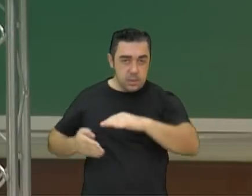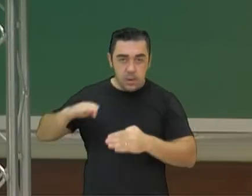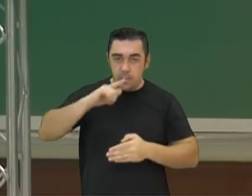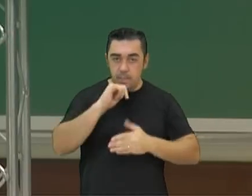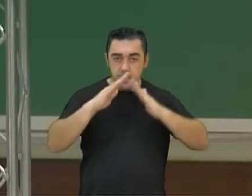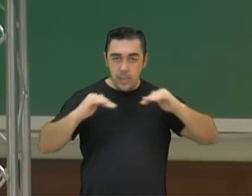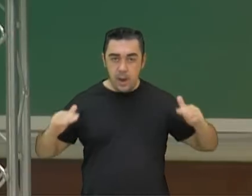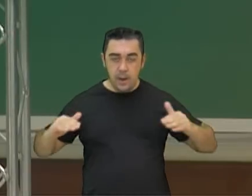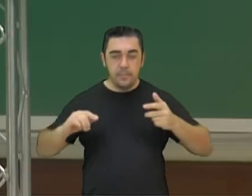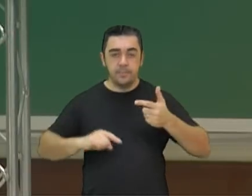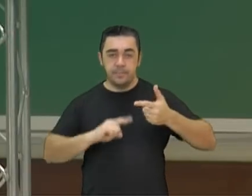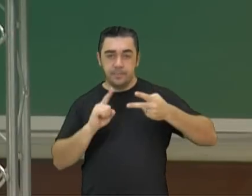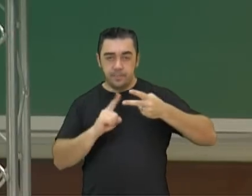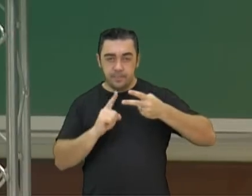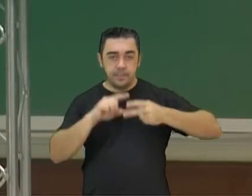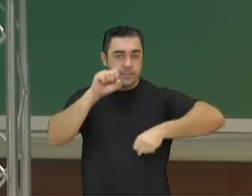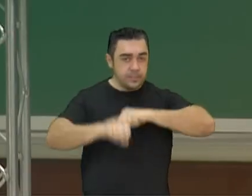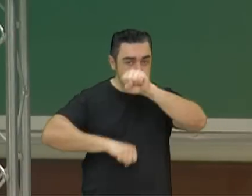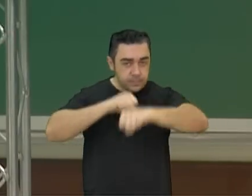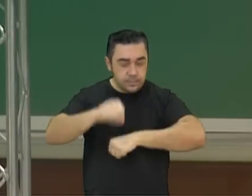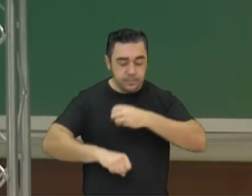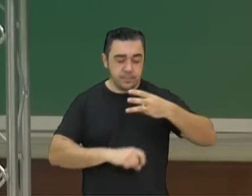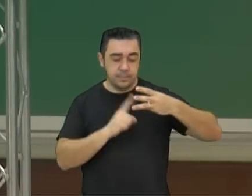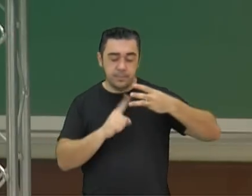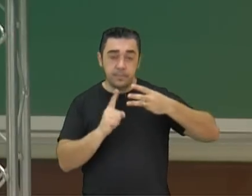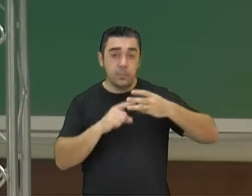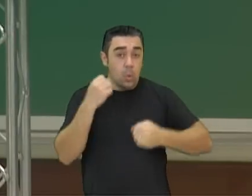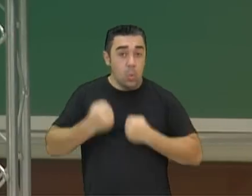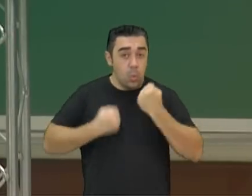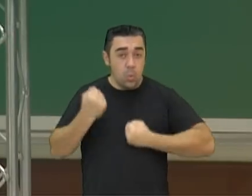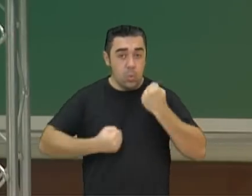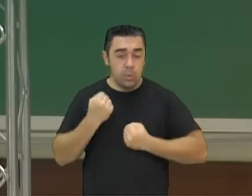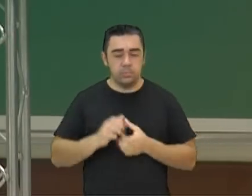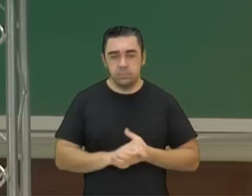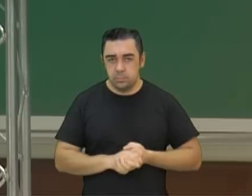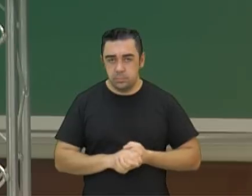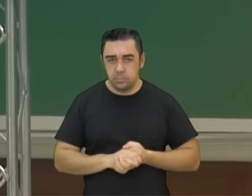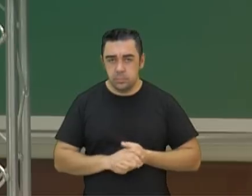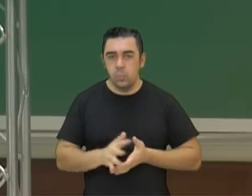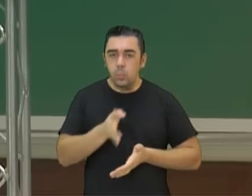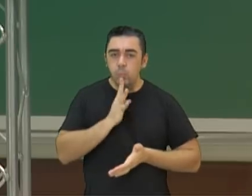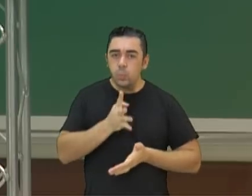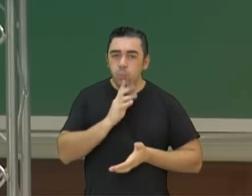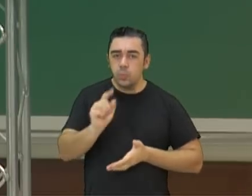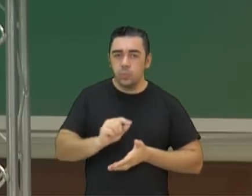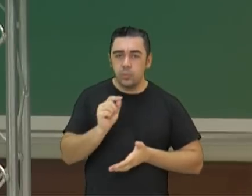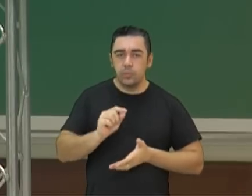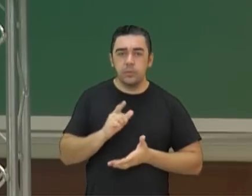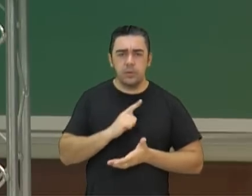de ciclismo e uma prova de corrida. O mais conhecido é o